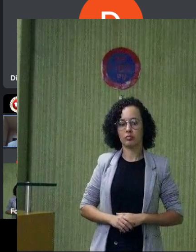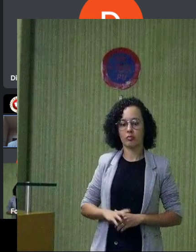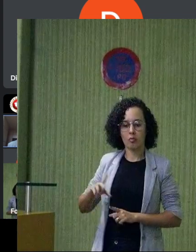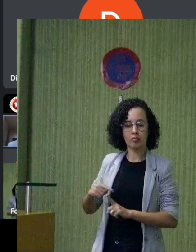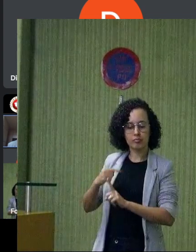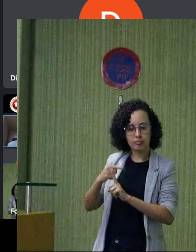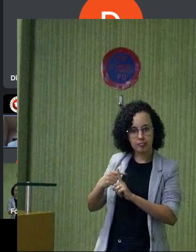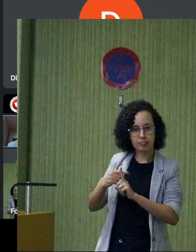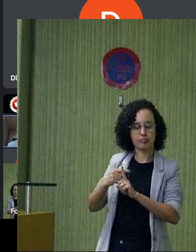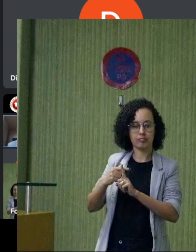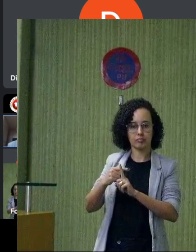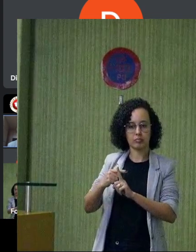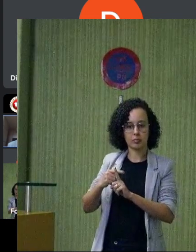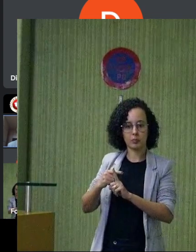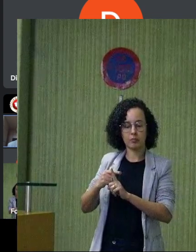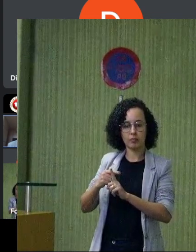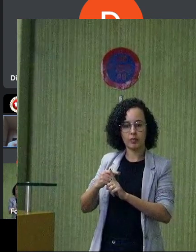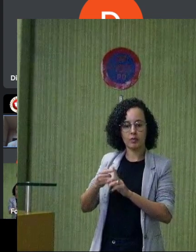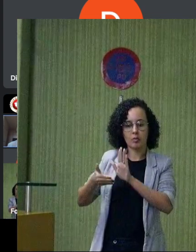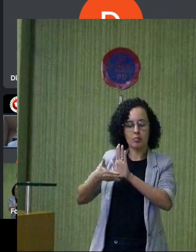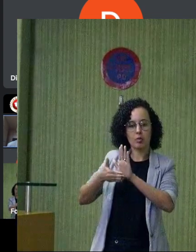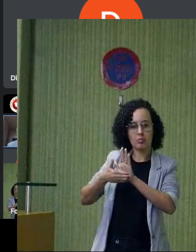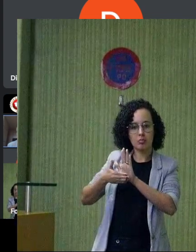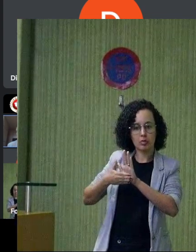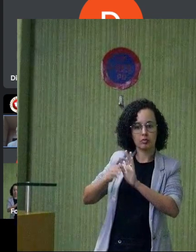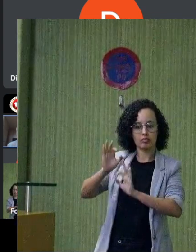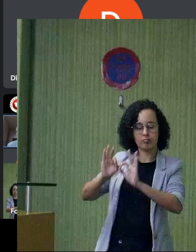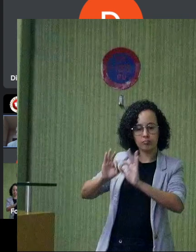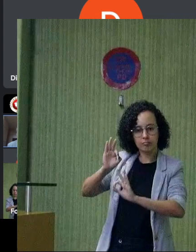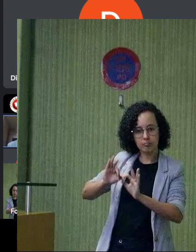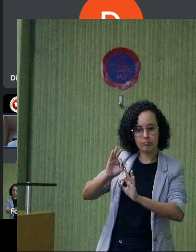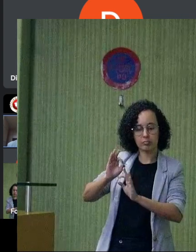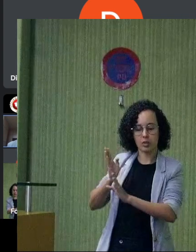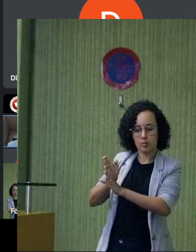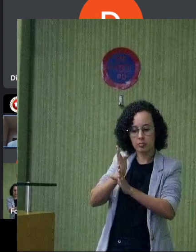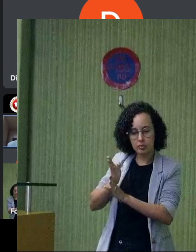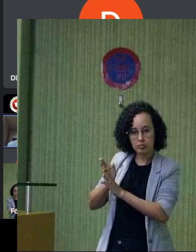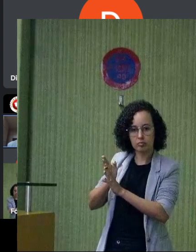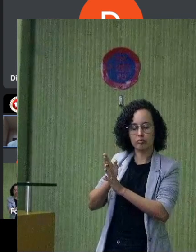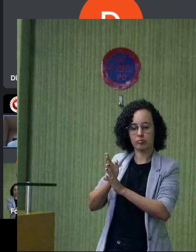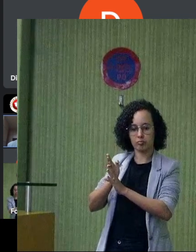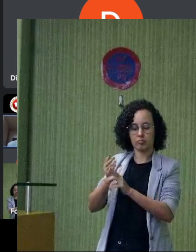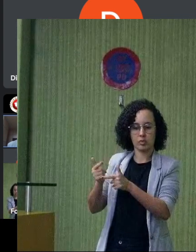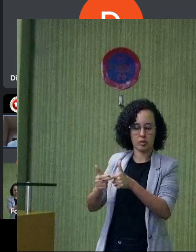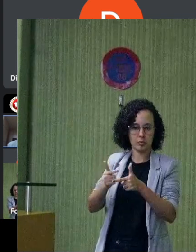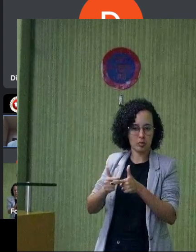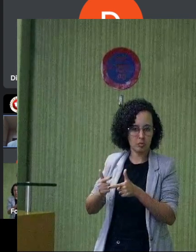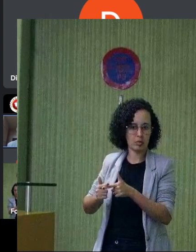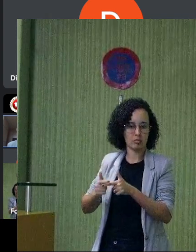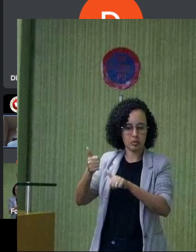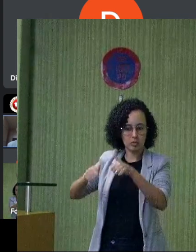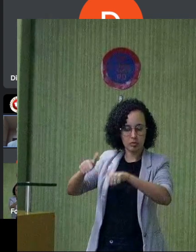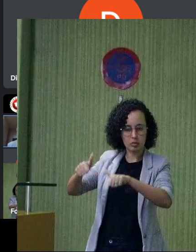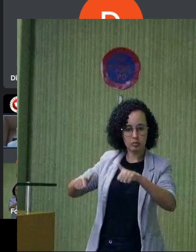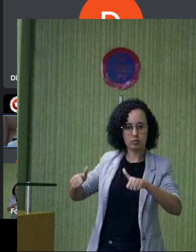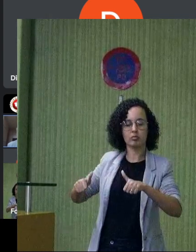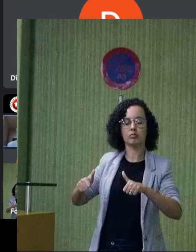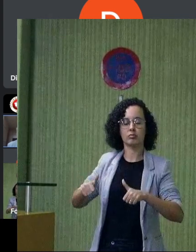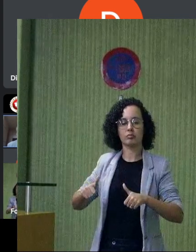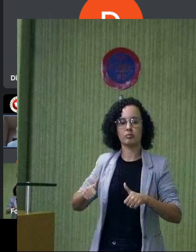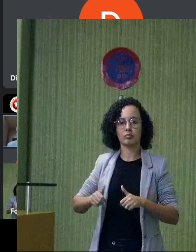né com a proposta inicial de elaborar um diagnóstico sobre a a situação da educação